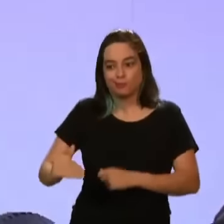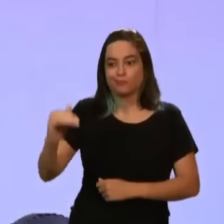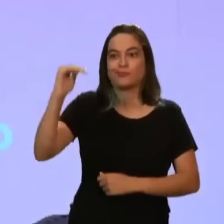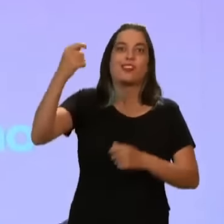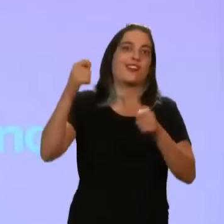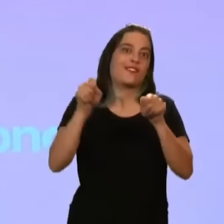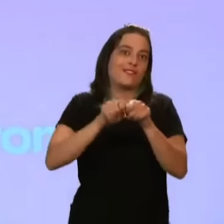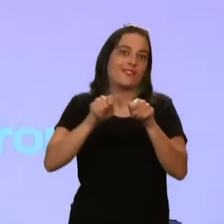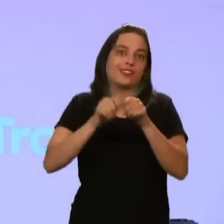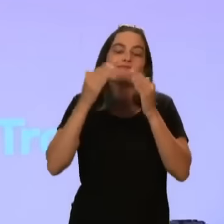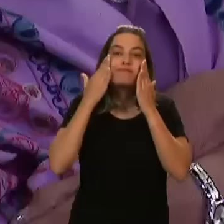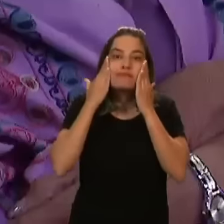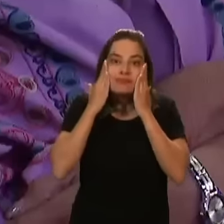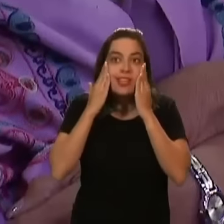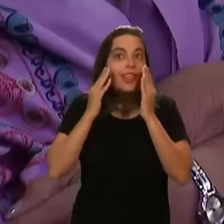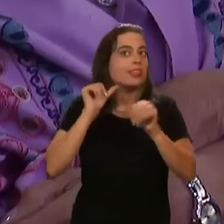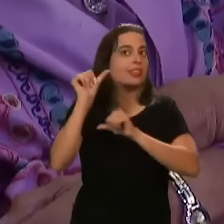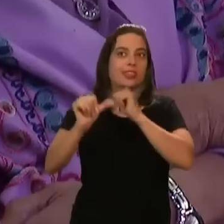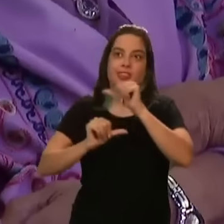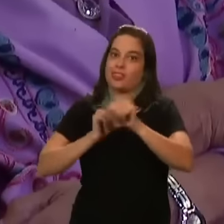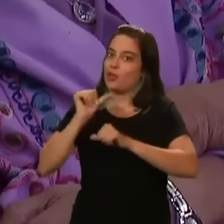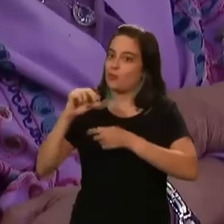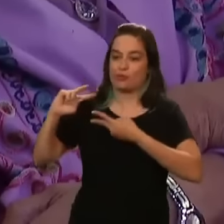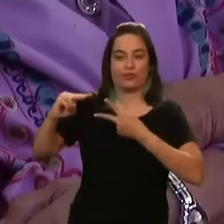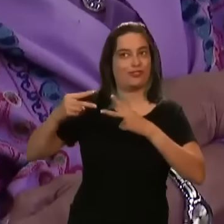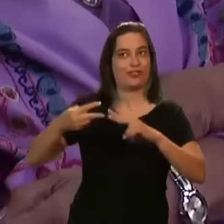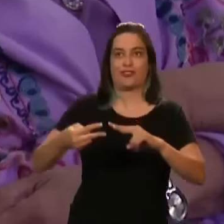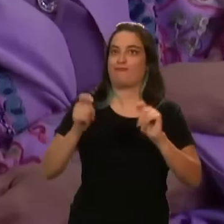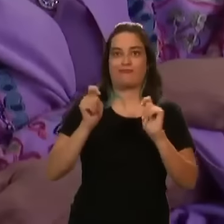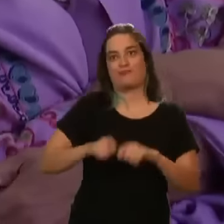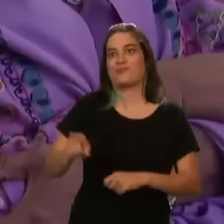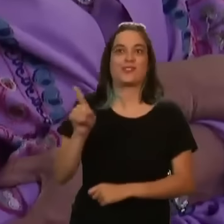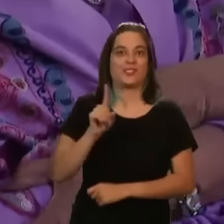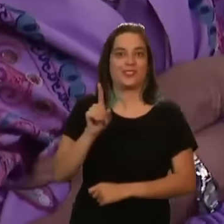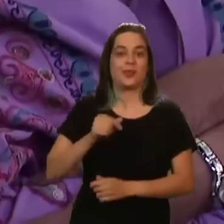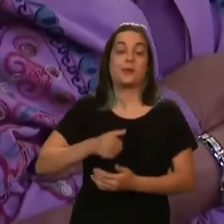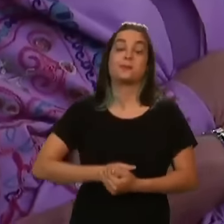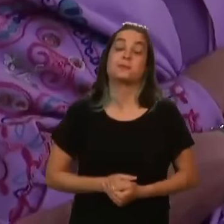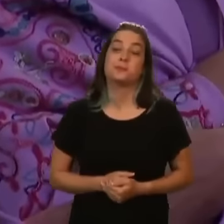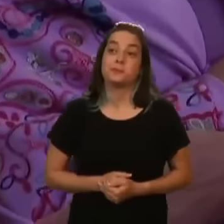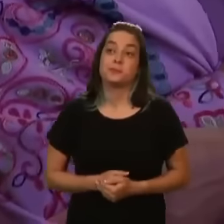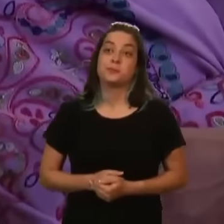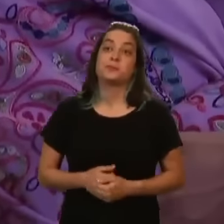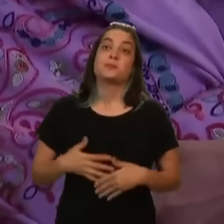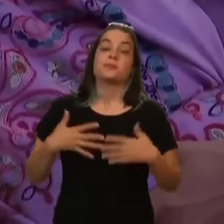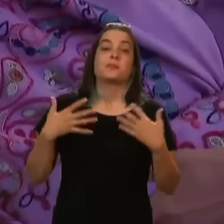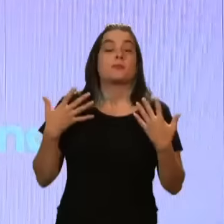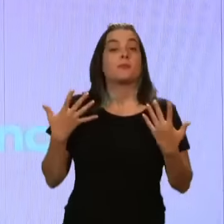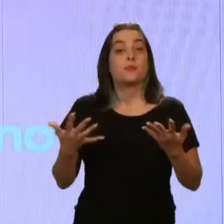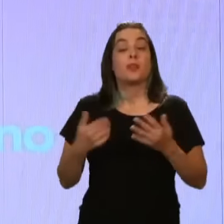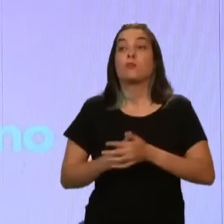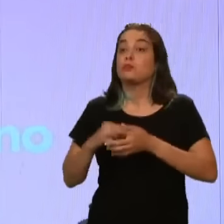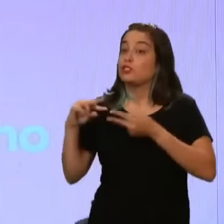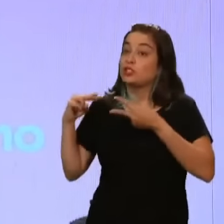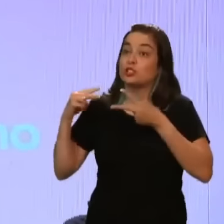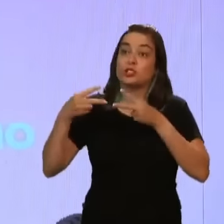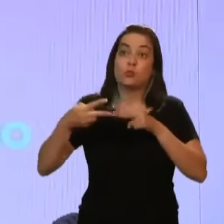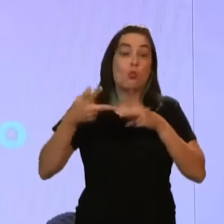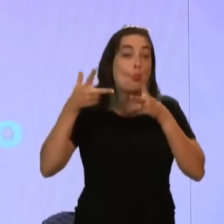A plástica não muda a genética, né, doutora Paula? Então, enfim, os genes estão aí do jeito que